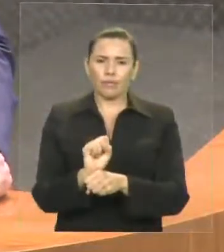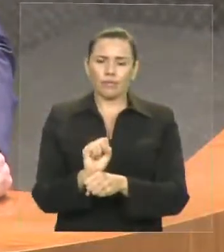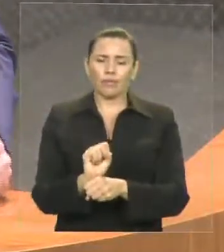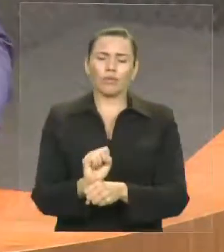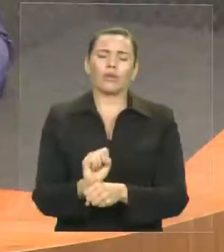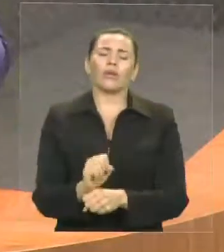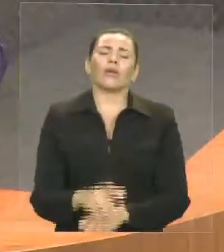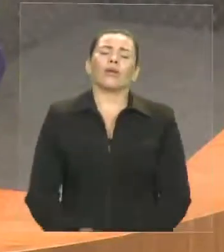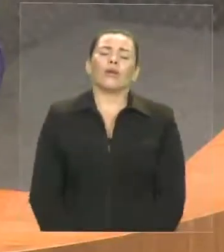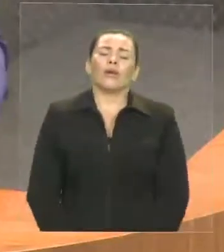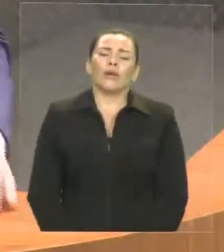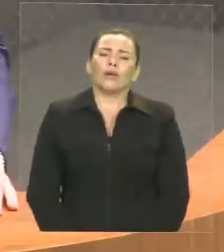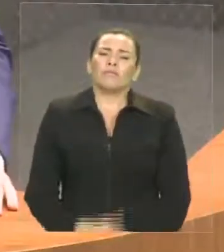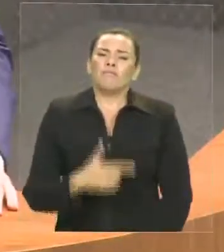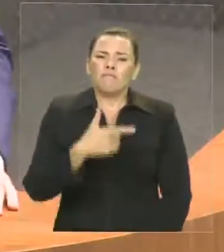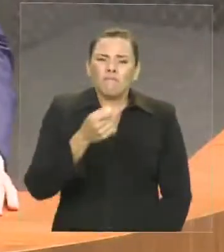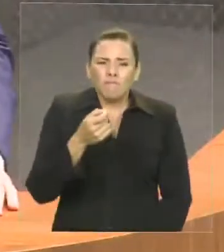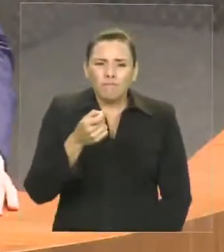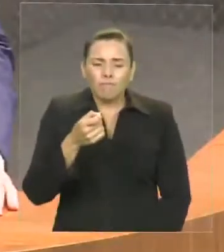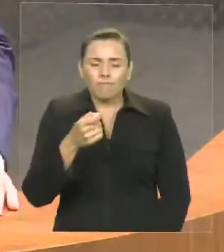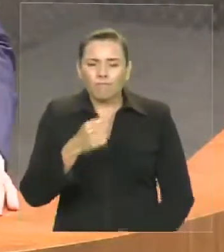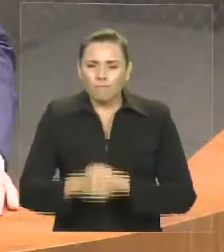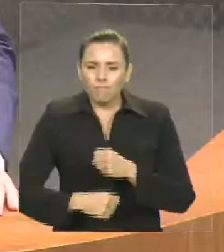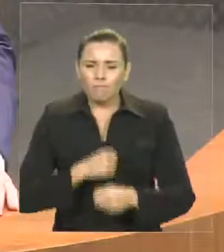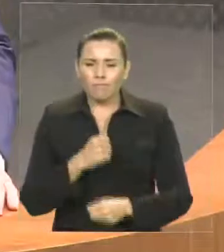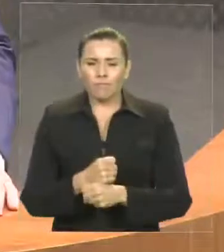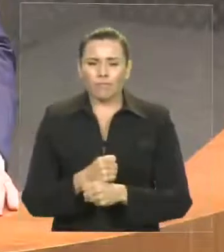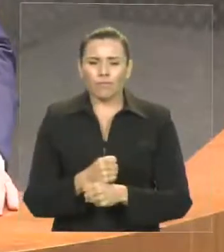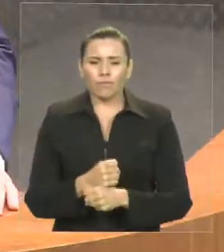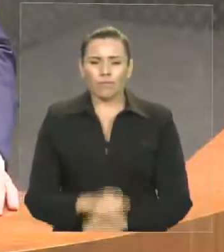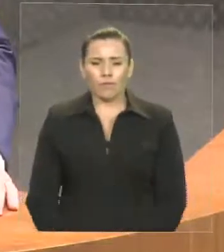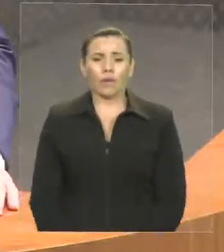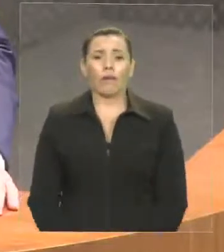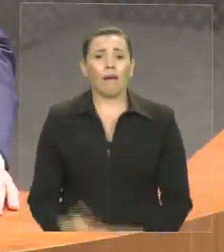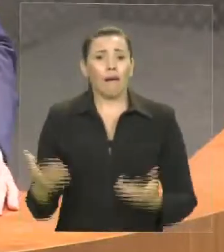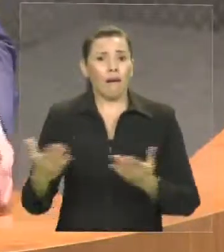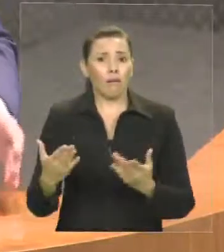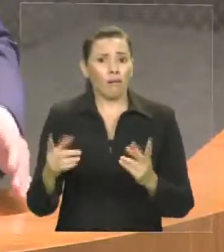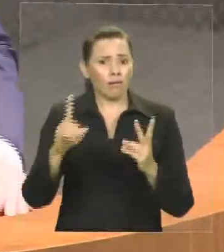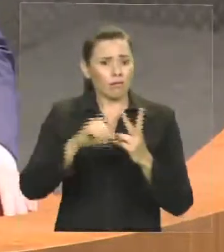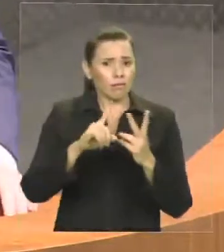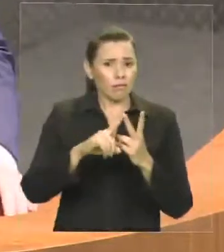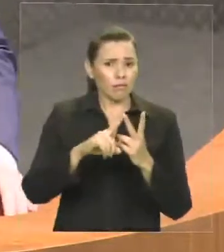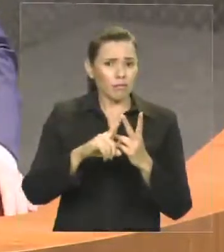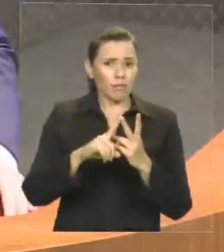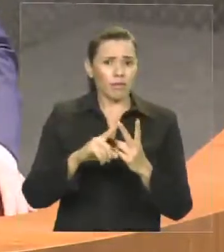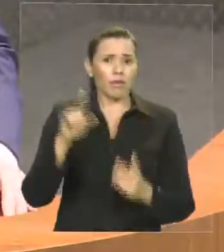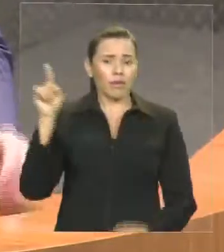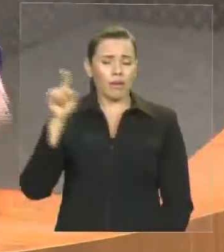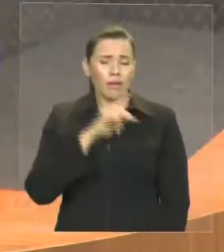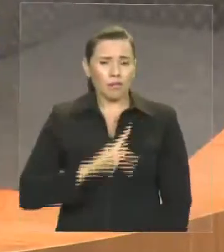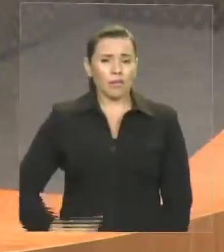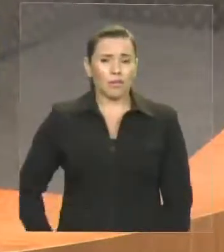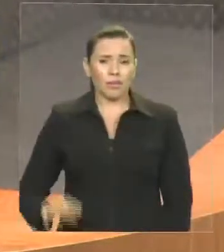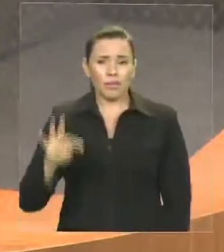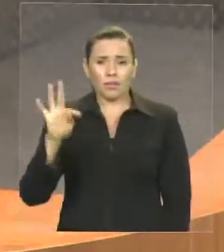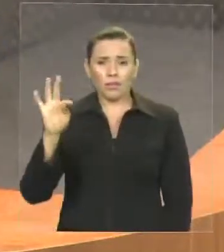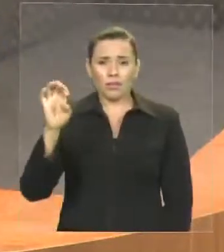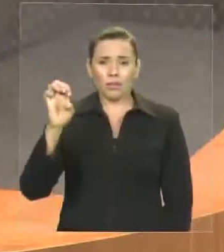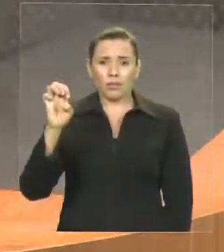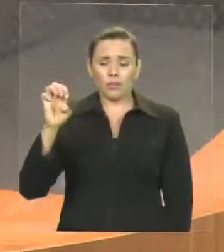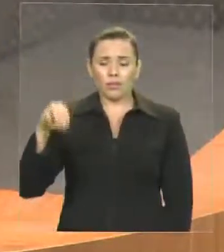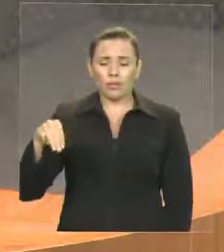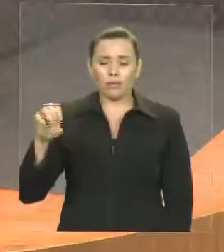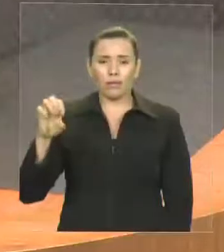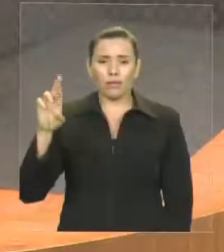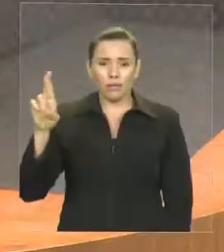está condenado ao fracasso, o governo Temer agora aparece com essa, punindo aquilo que há